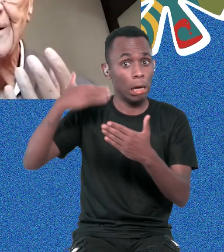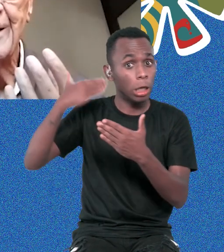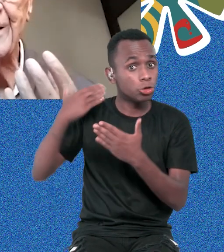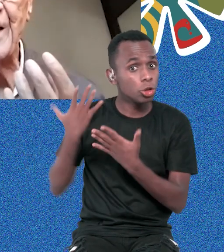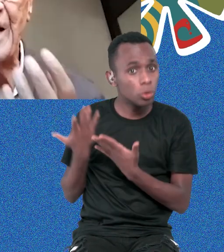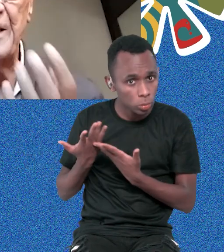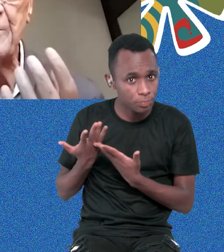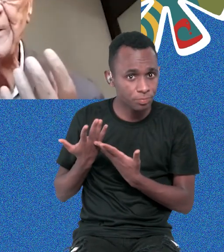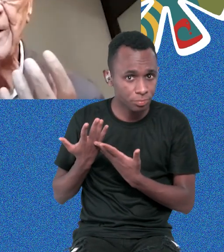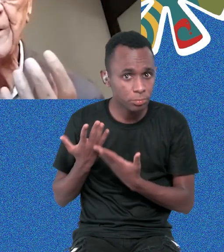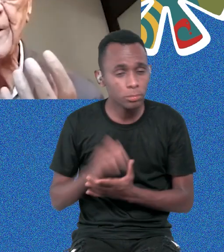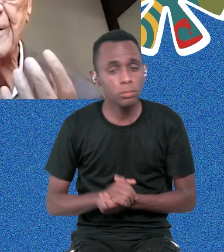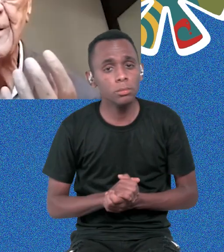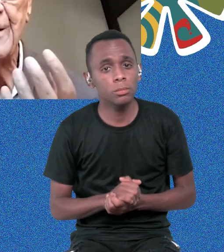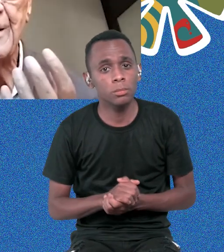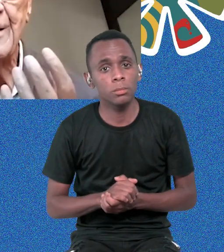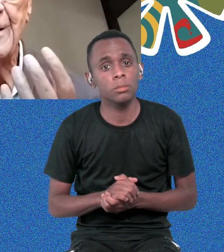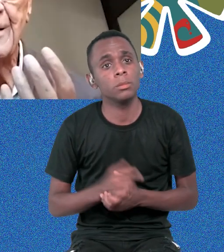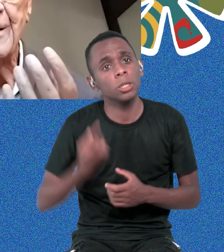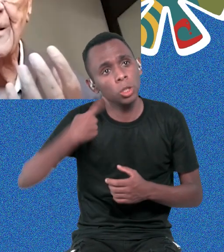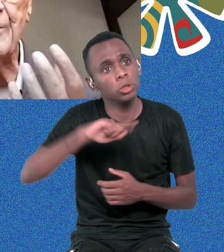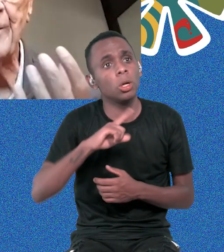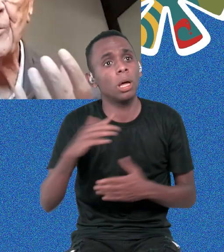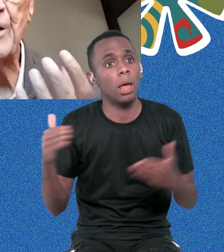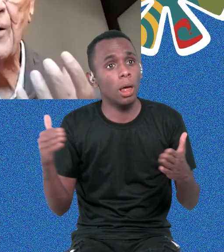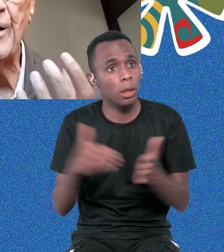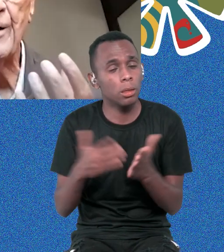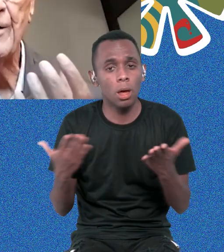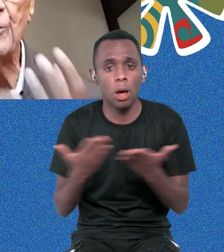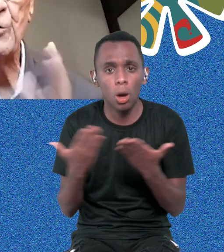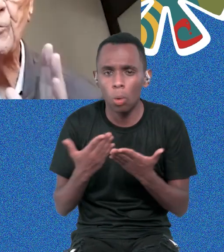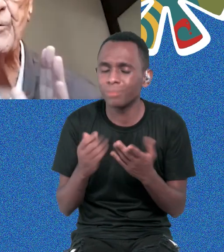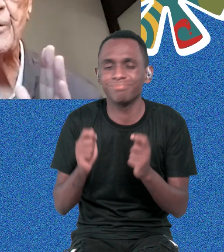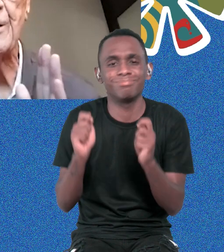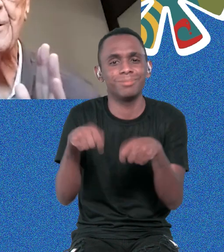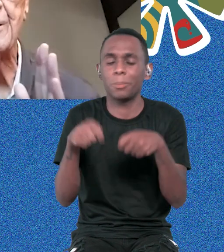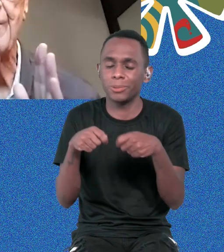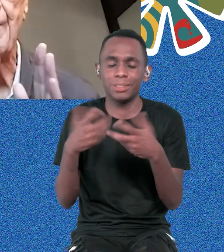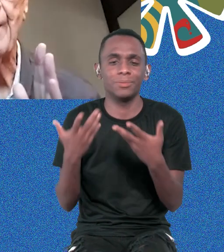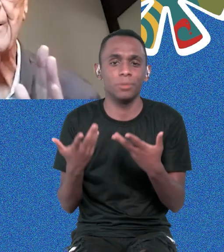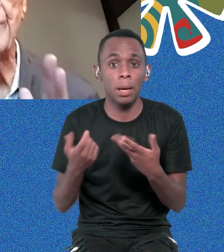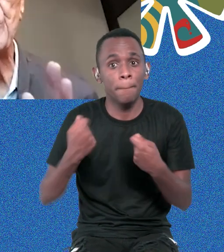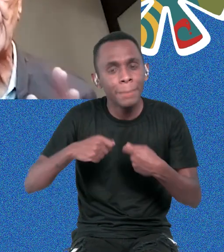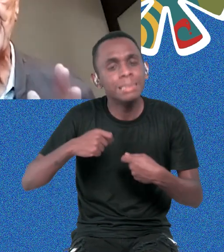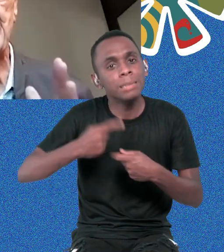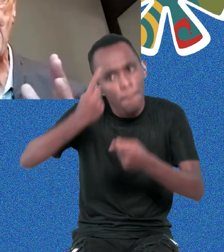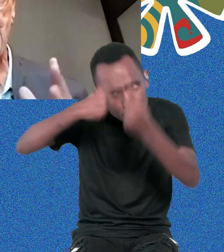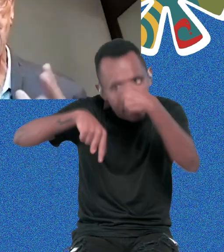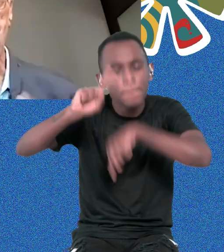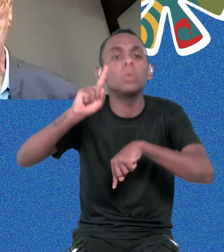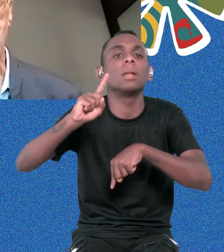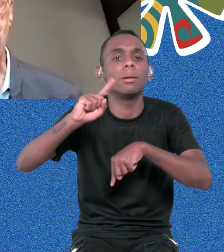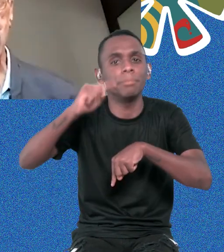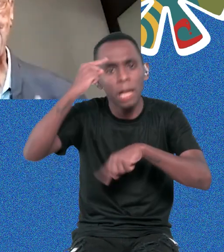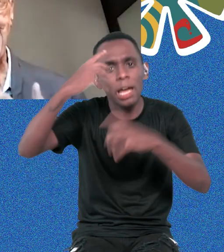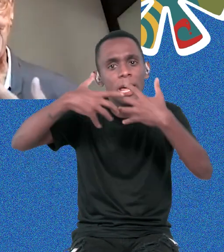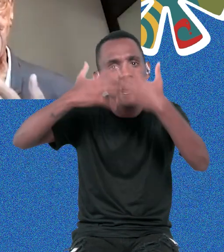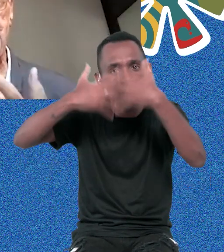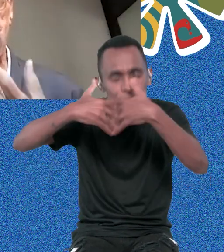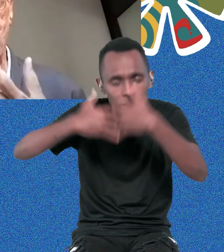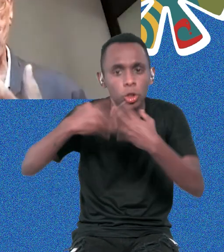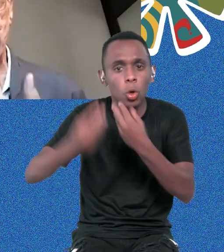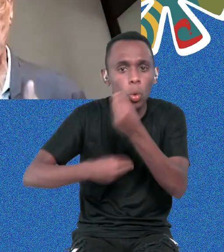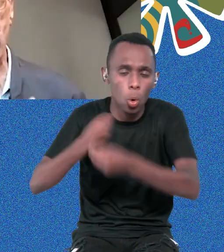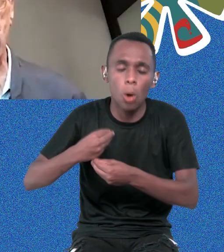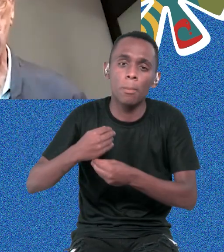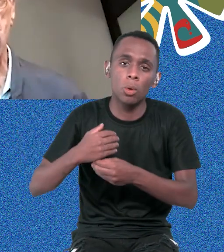matrizes, estreitas matrizes, que tivemos até agora não são suficientes. Temos que repensar as